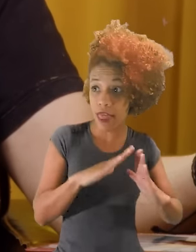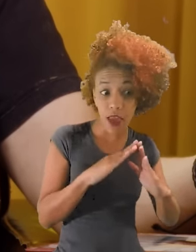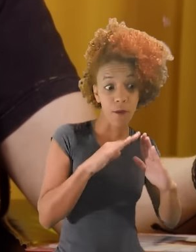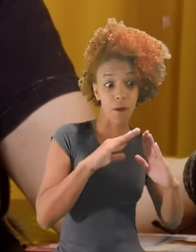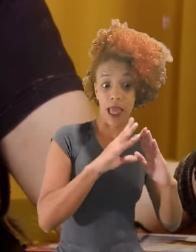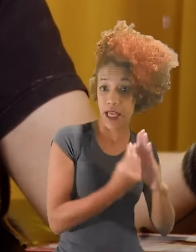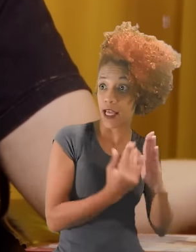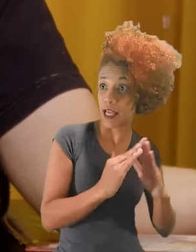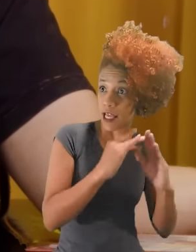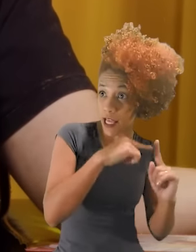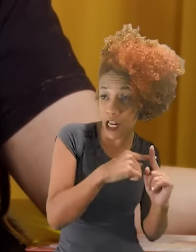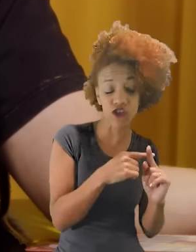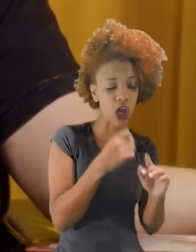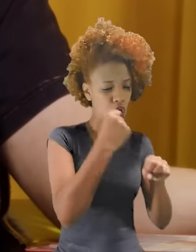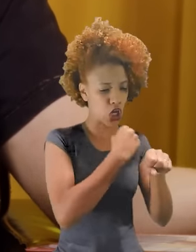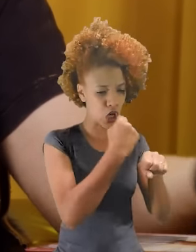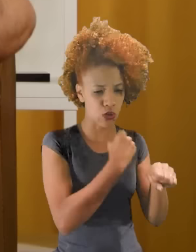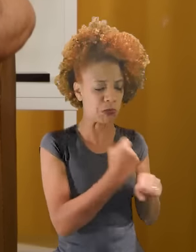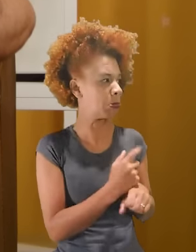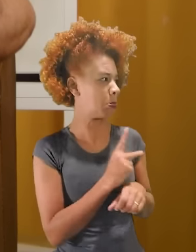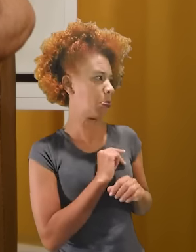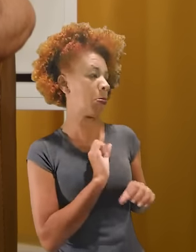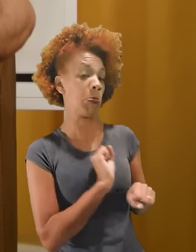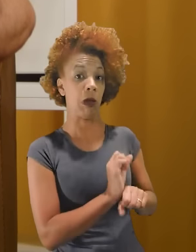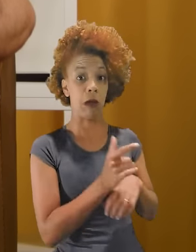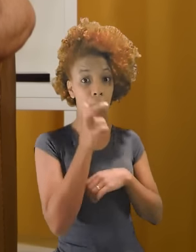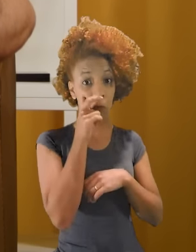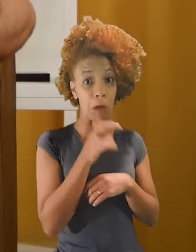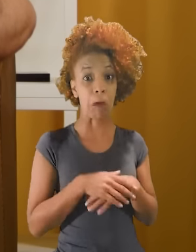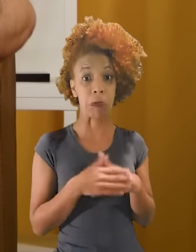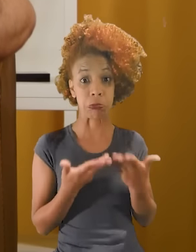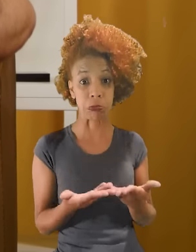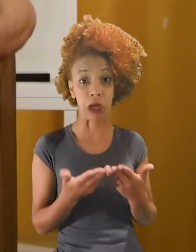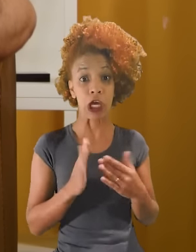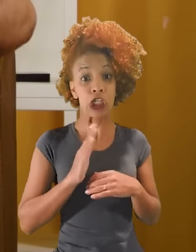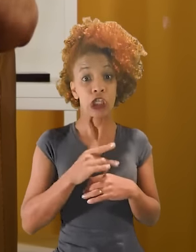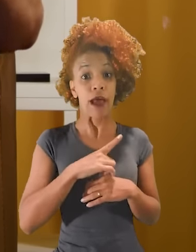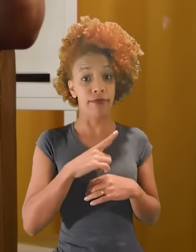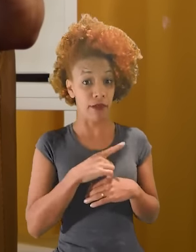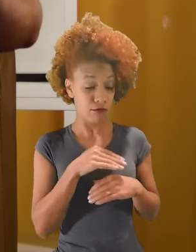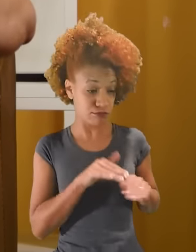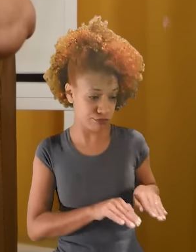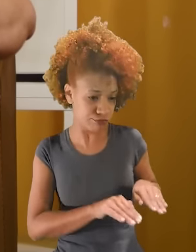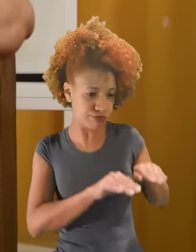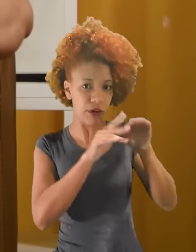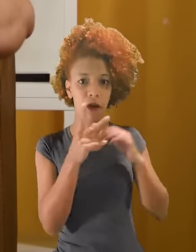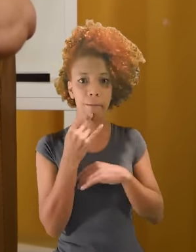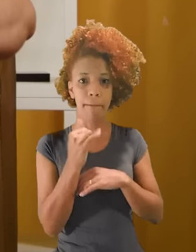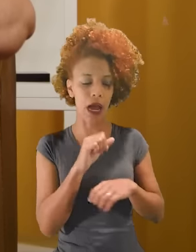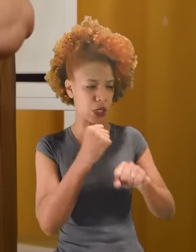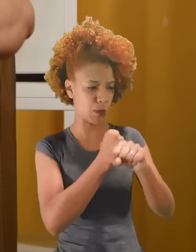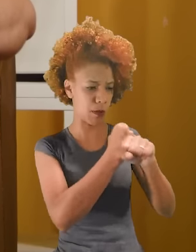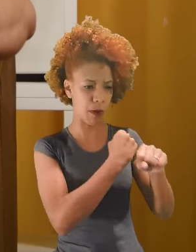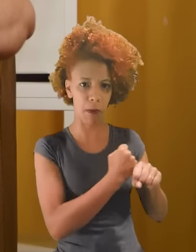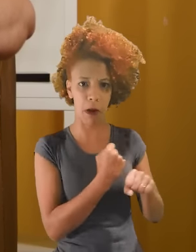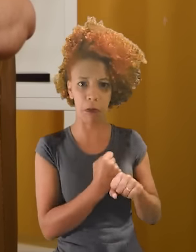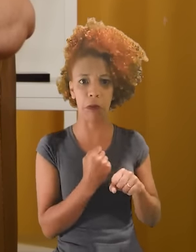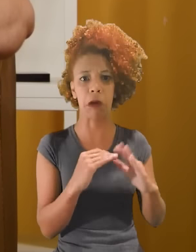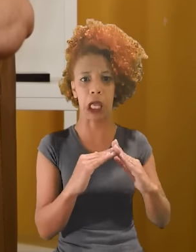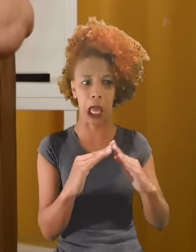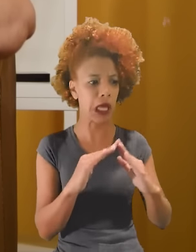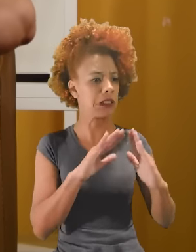dele que construiu. Então a igreja foi o próprio pai que construiu. Pausa, olha que interessante. Quer dizer, ele já cresce com um cara que é o pai dele que constrói sonhos. Exatamente,